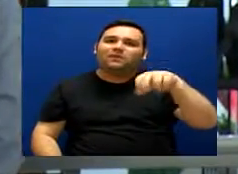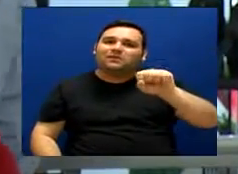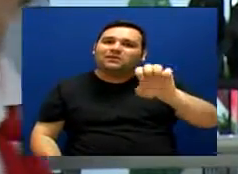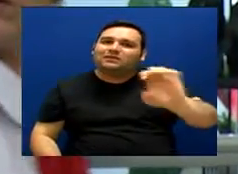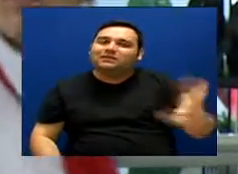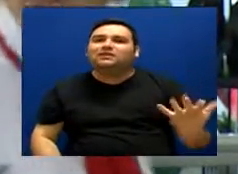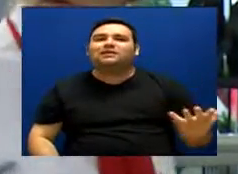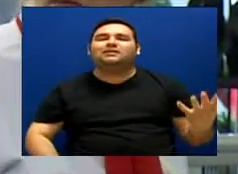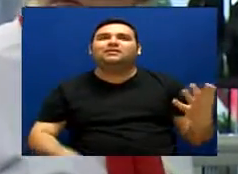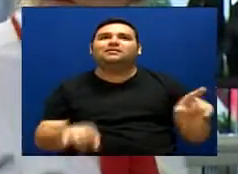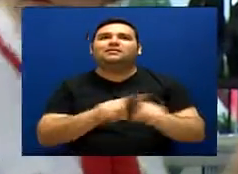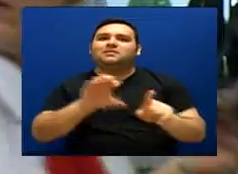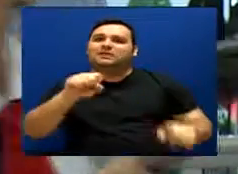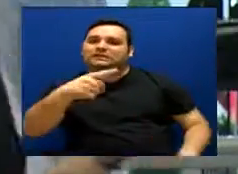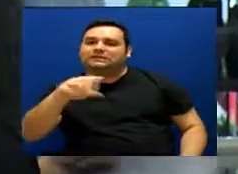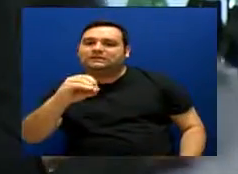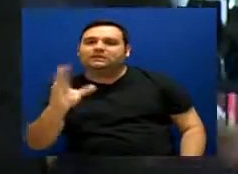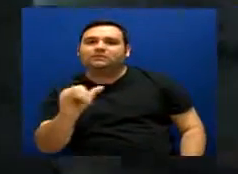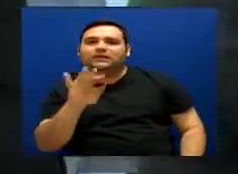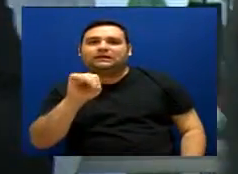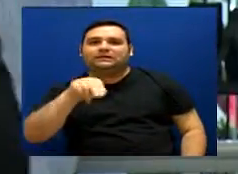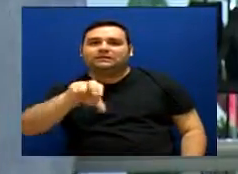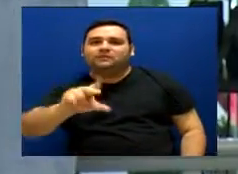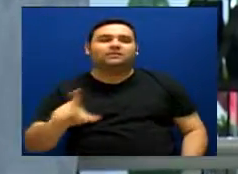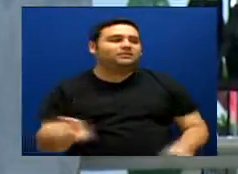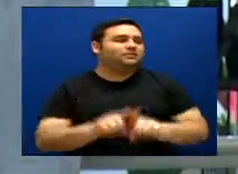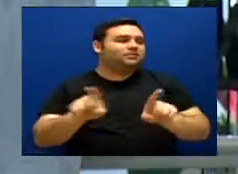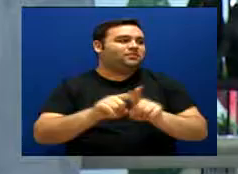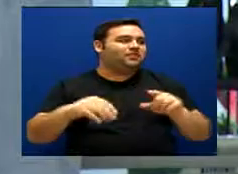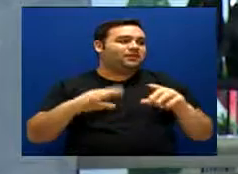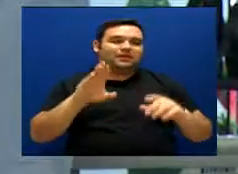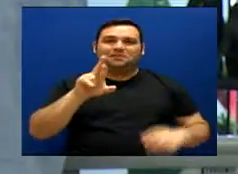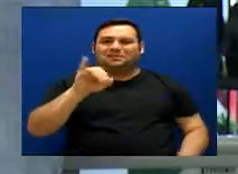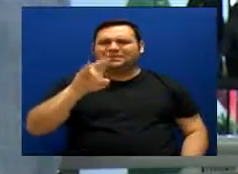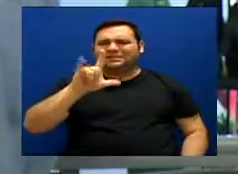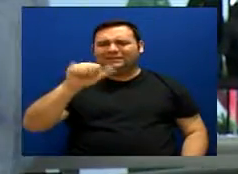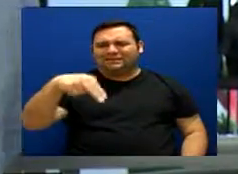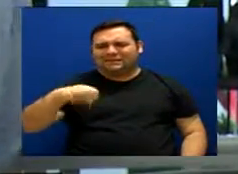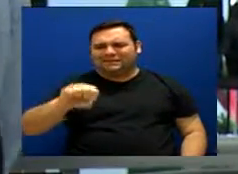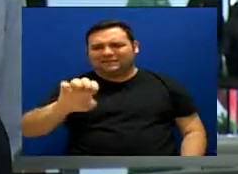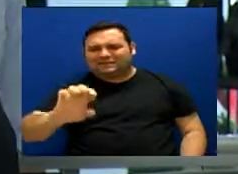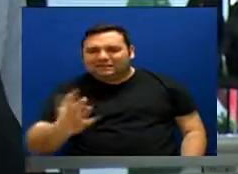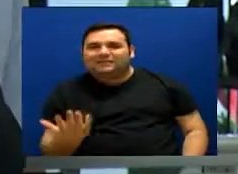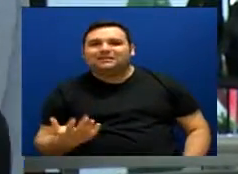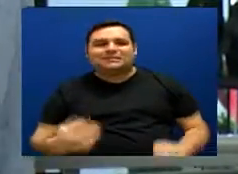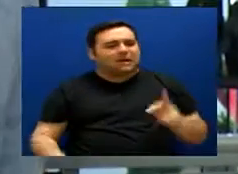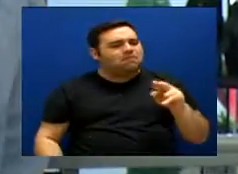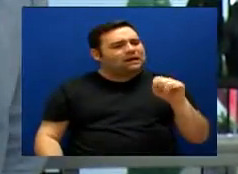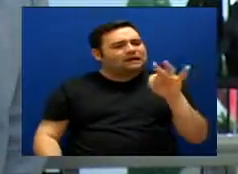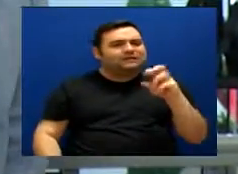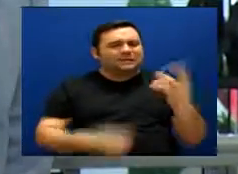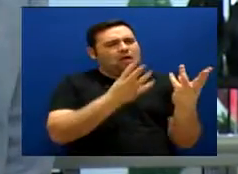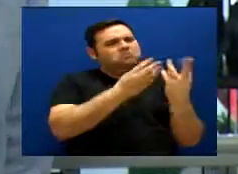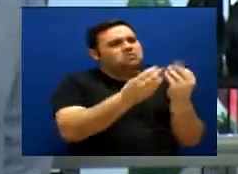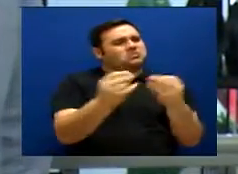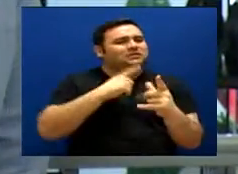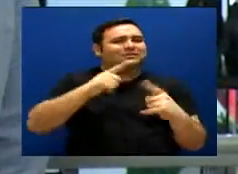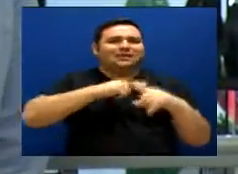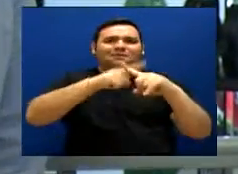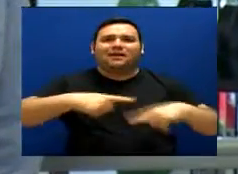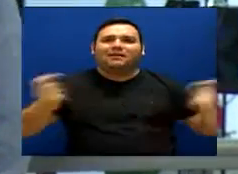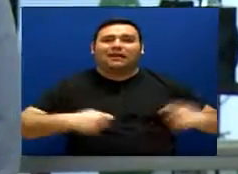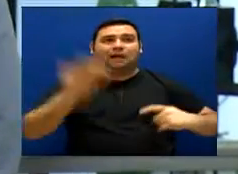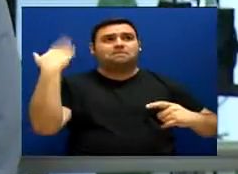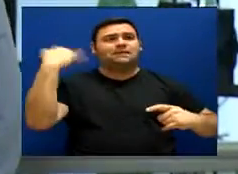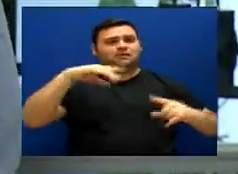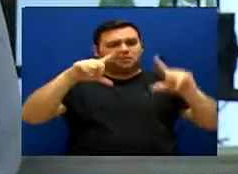São Caetano, você entendeu? Brasiliense, Bragantino, a gente tem que acreditar que o São Bento pode fazer muito mais.